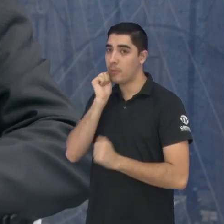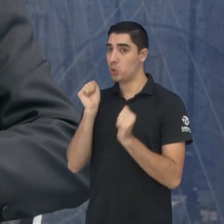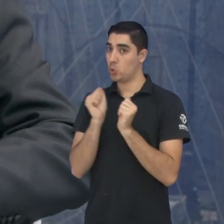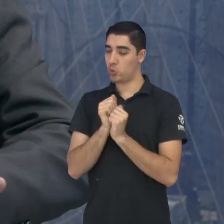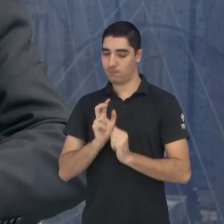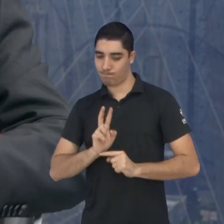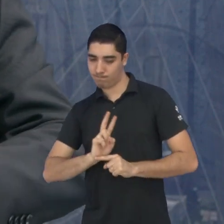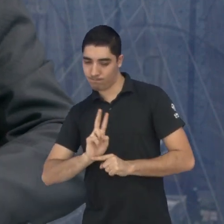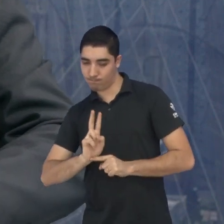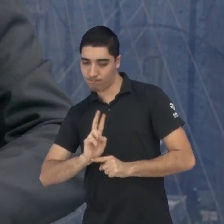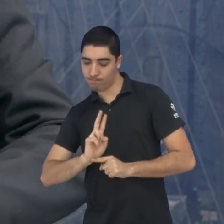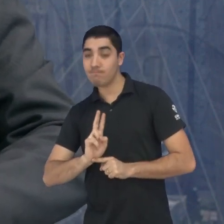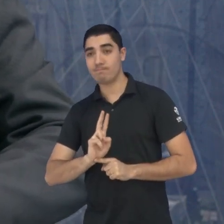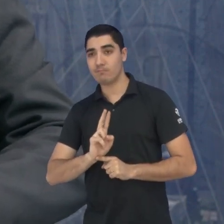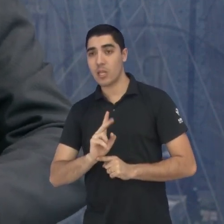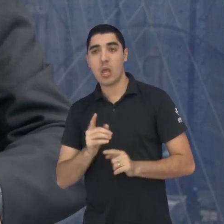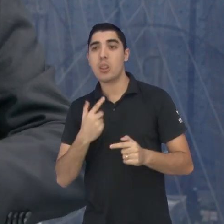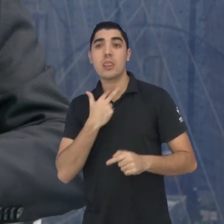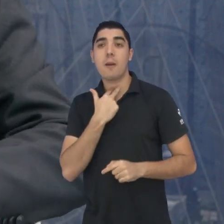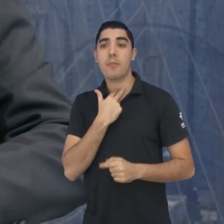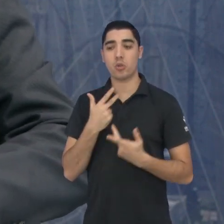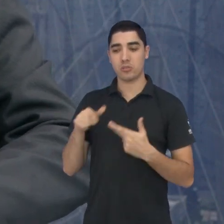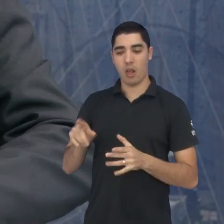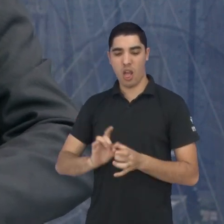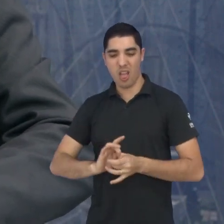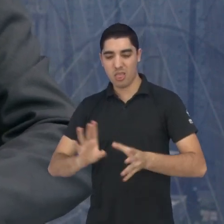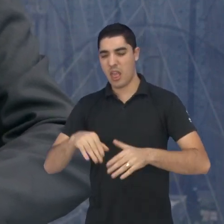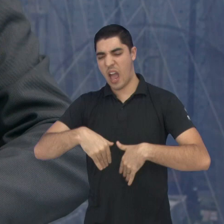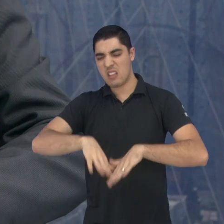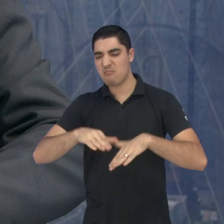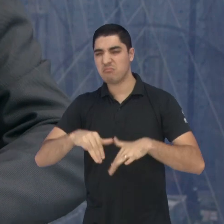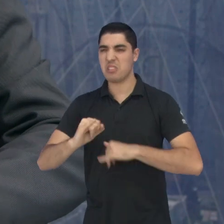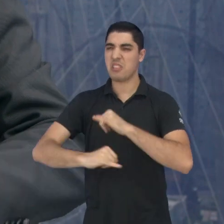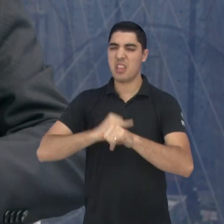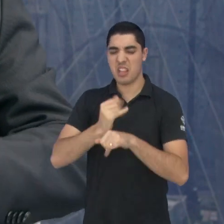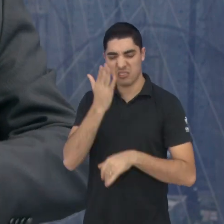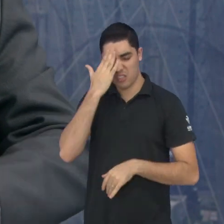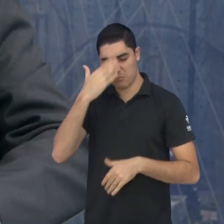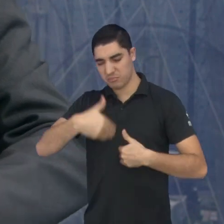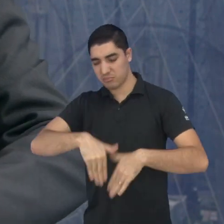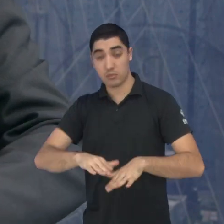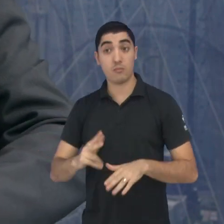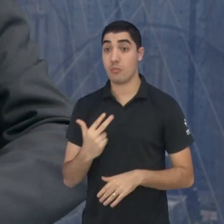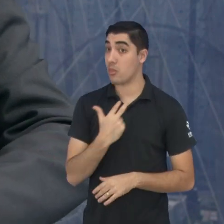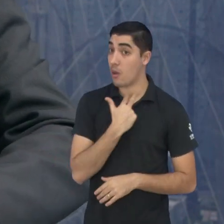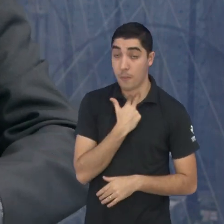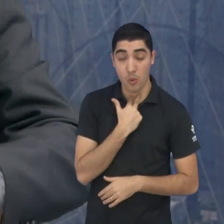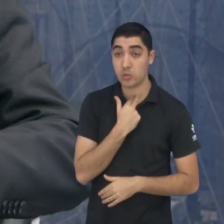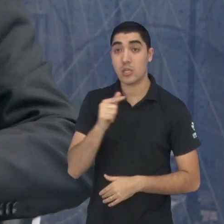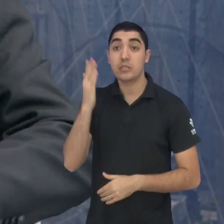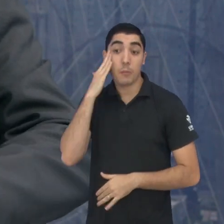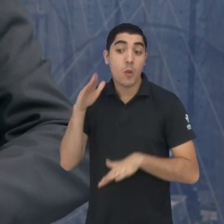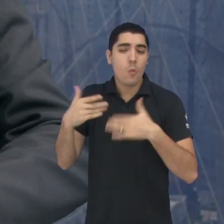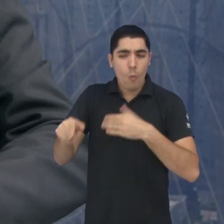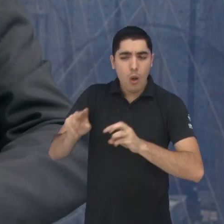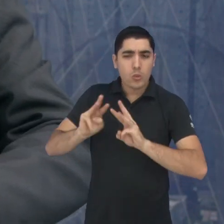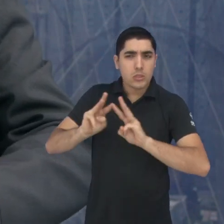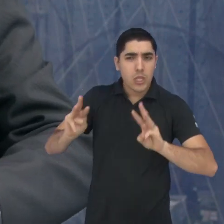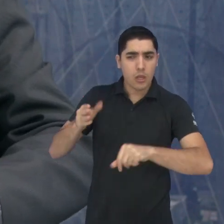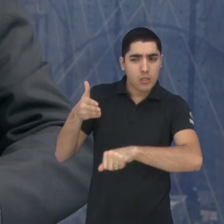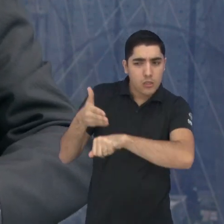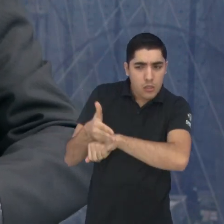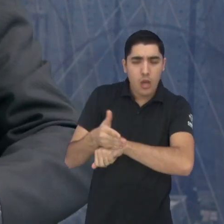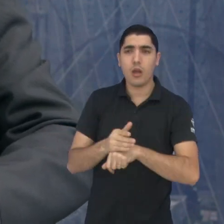sair caminhando livremente pela internet sem que os pais saibam por onde ela está andando, quais sites está consultando, porque senão serão